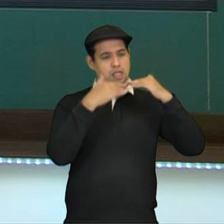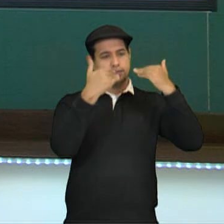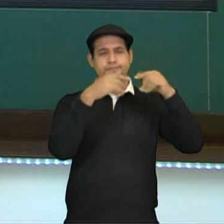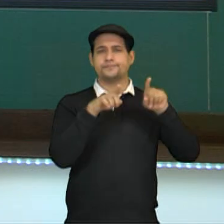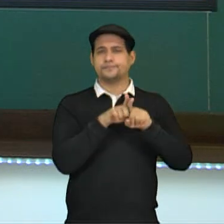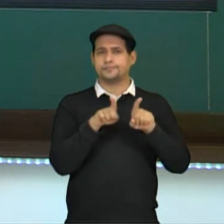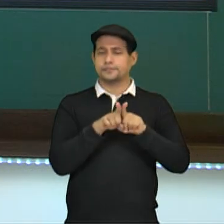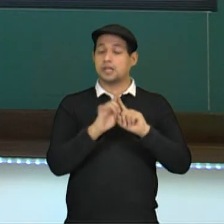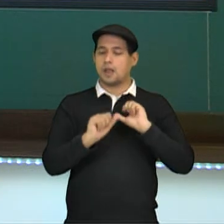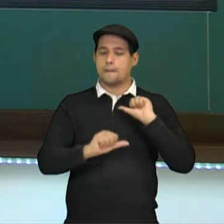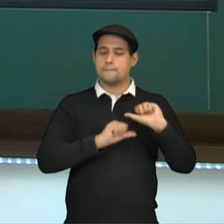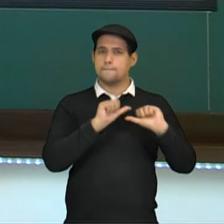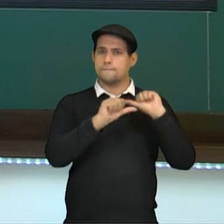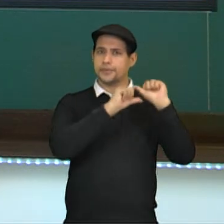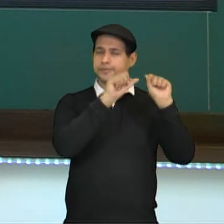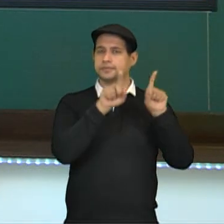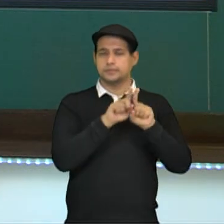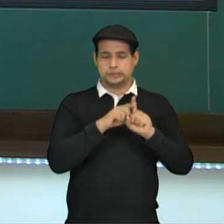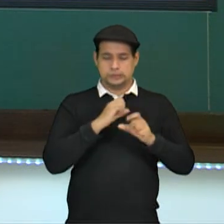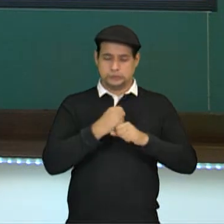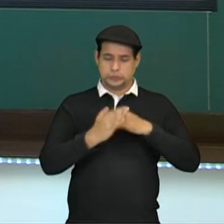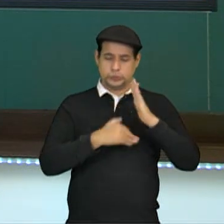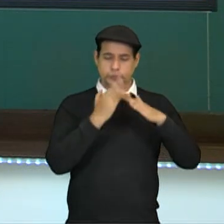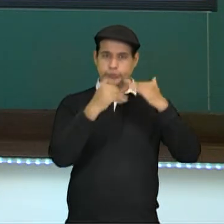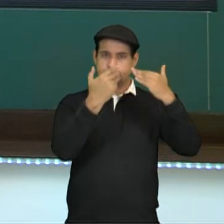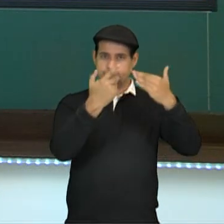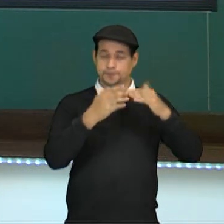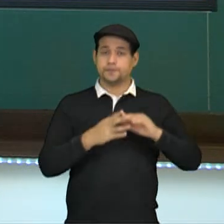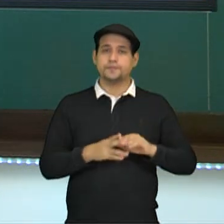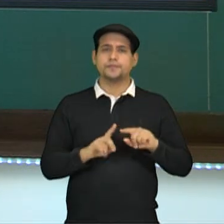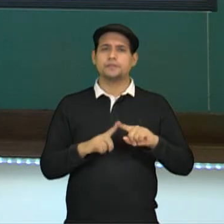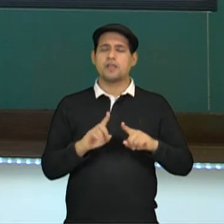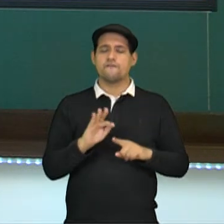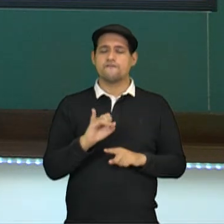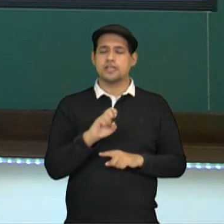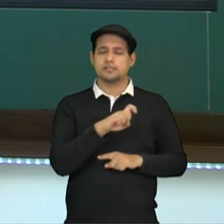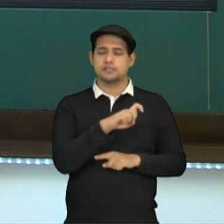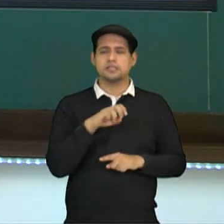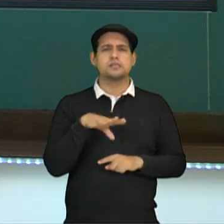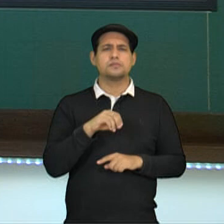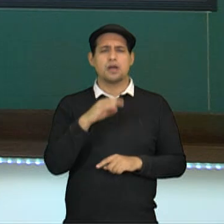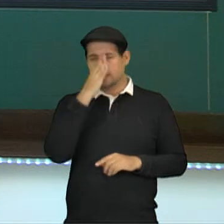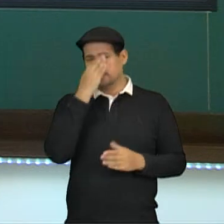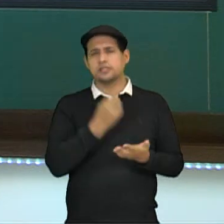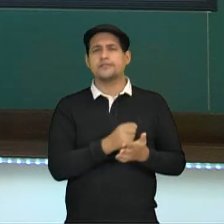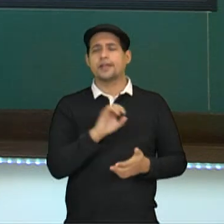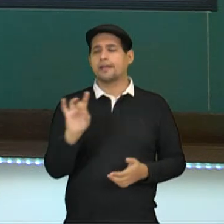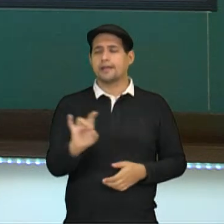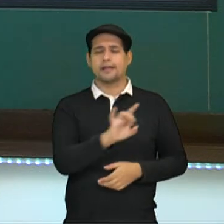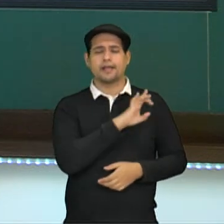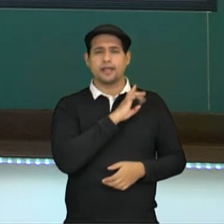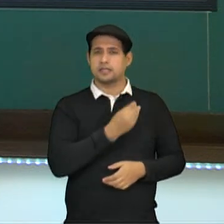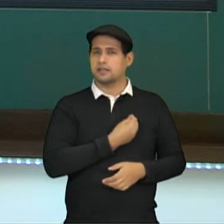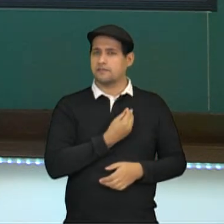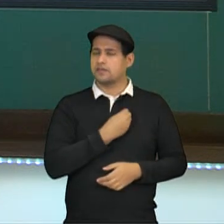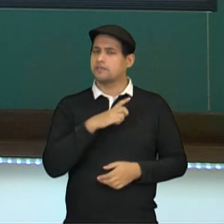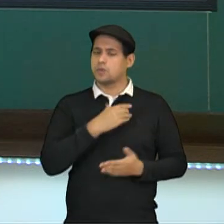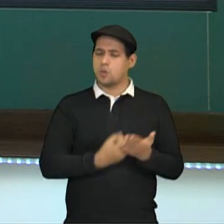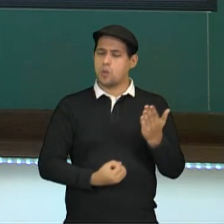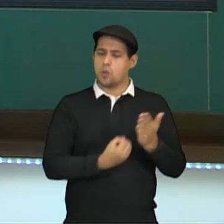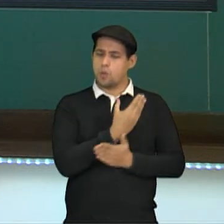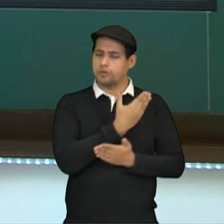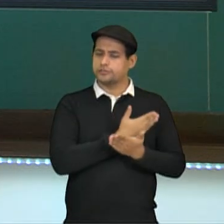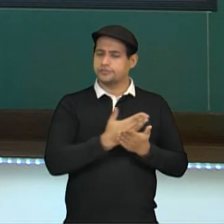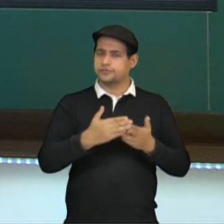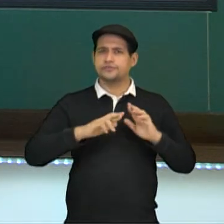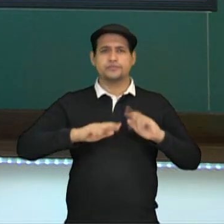ou seja, elas mudam ao longo do tempo. O fixismo achava que cada ser vivo tinha uma origem diferente, que